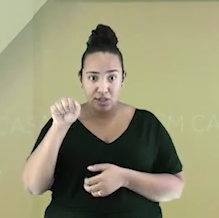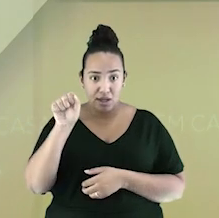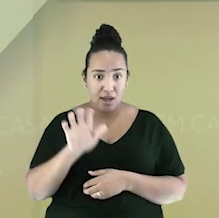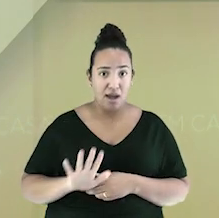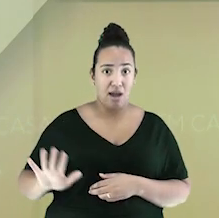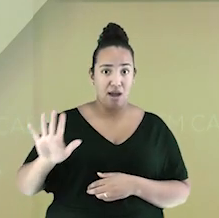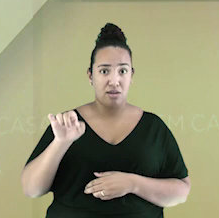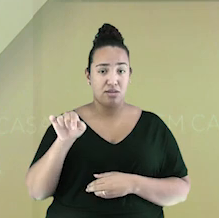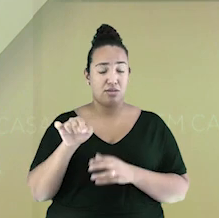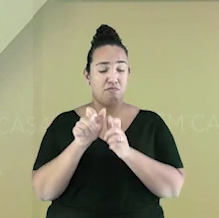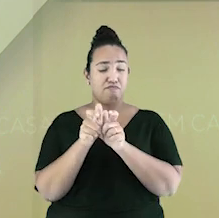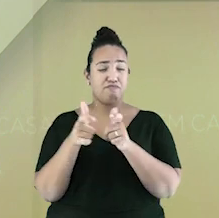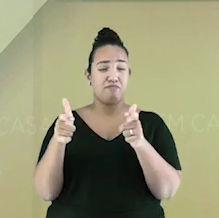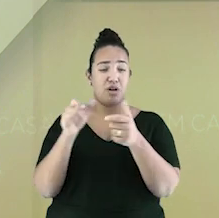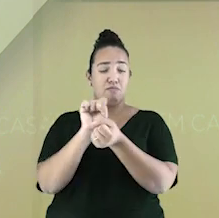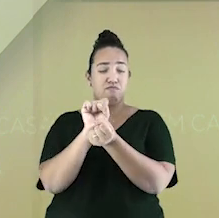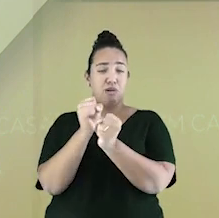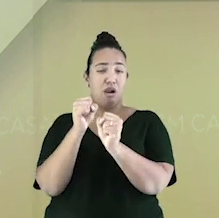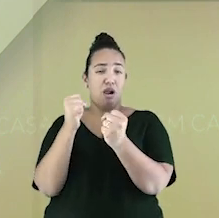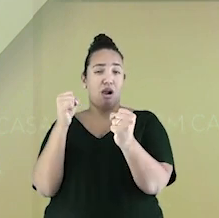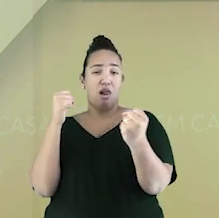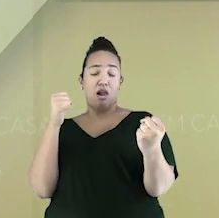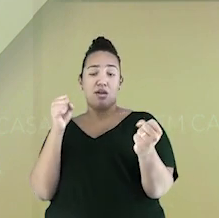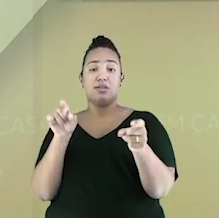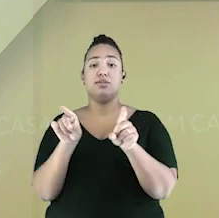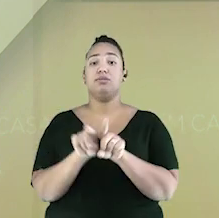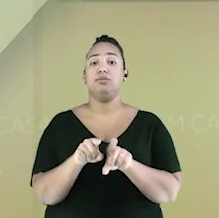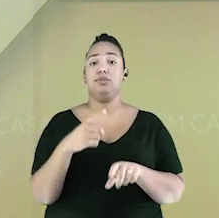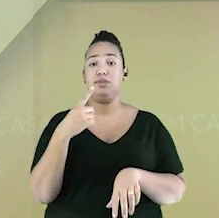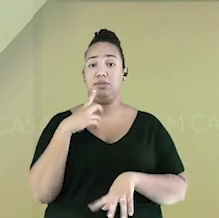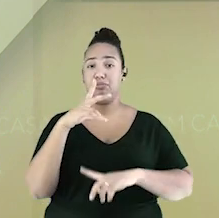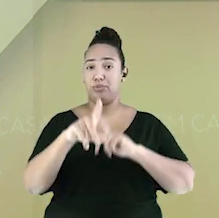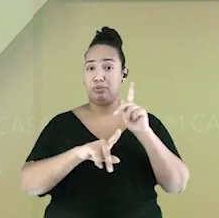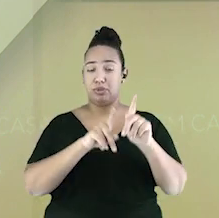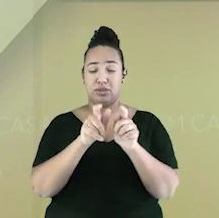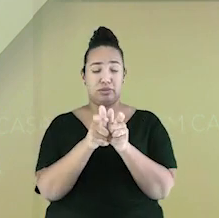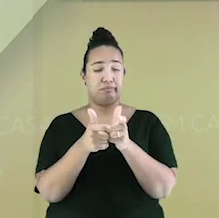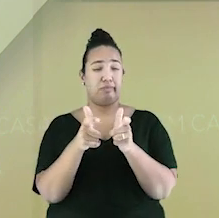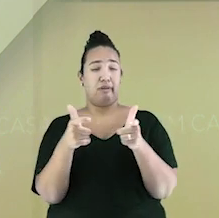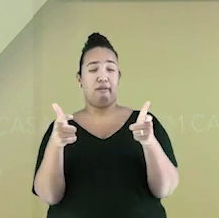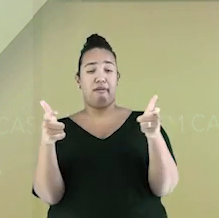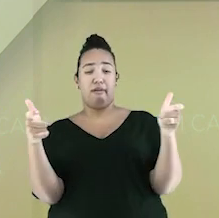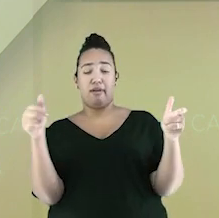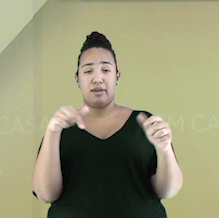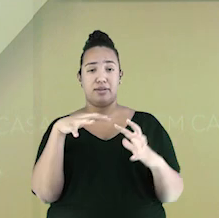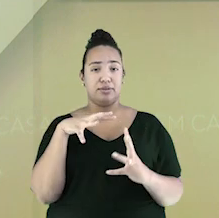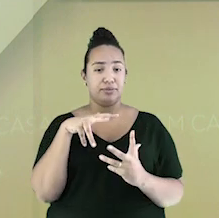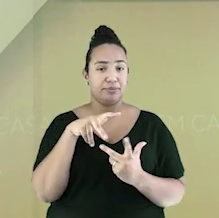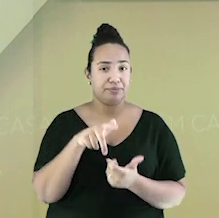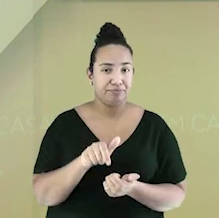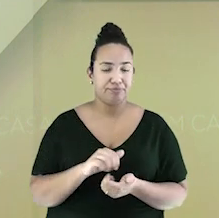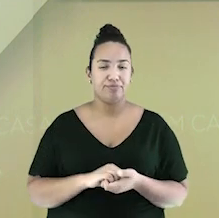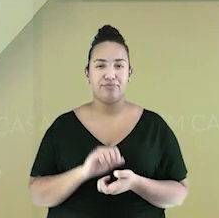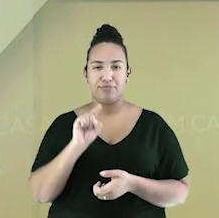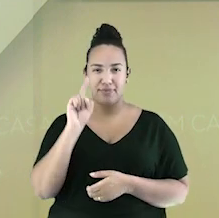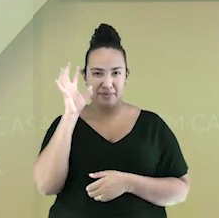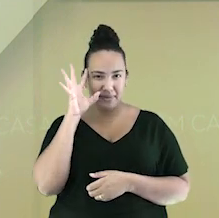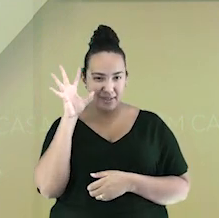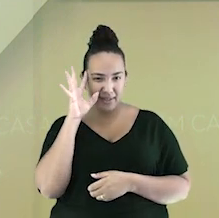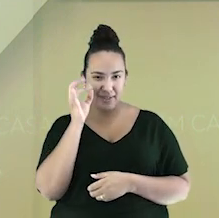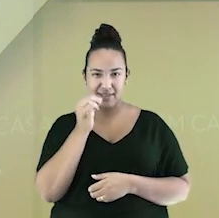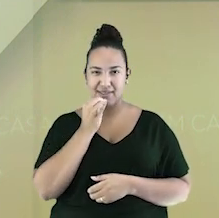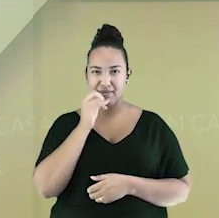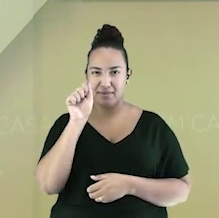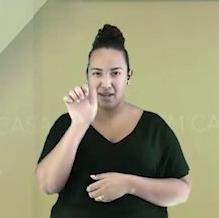em extensão e também é considerado o que possui a maior quantidade de habitantes do planeta. E se você imaginava que